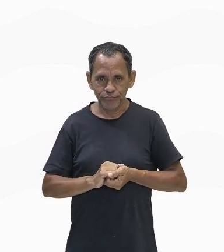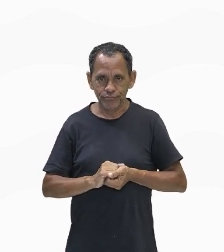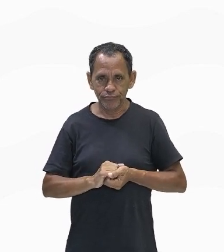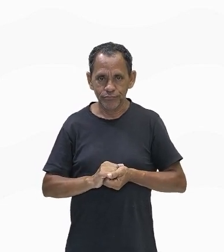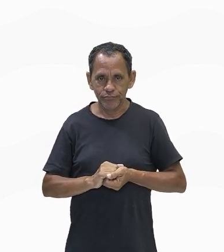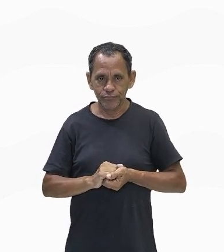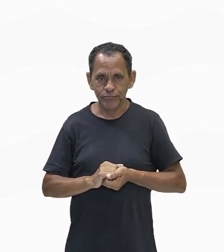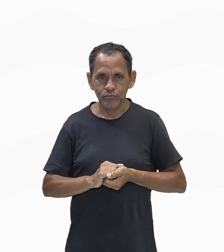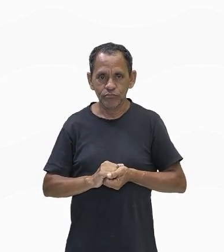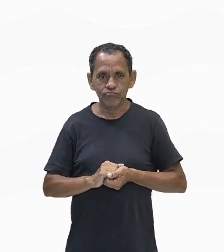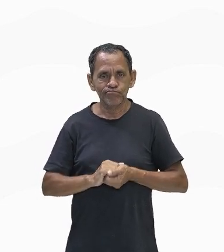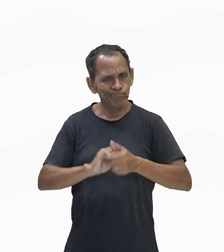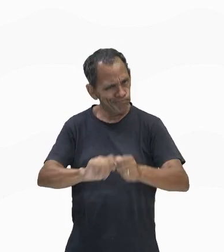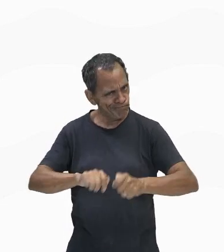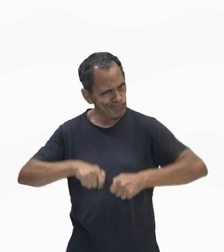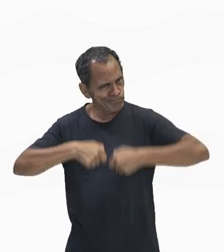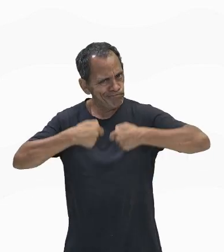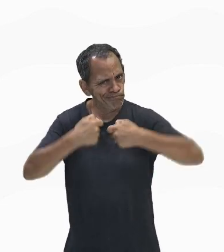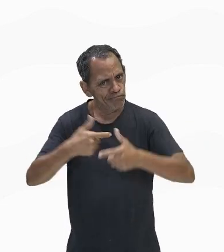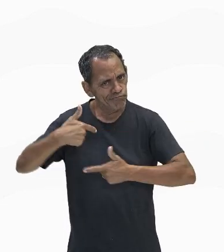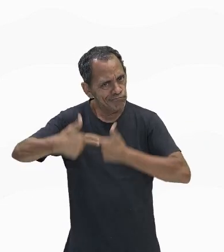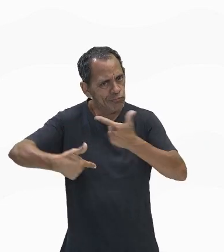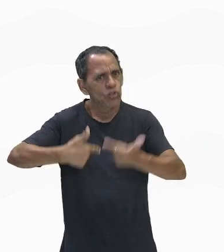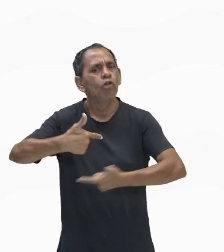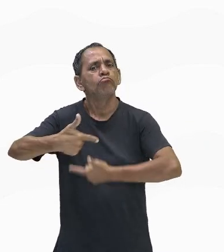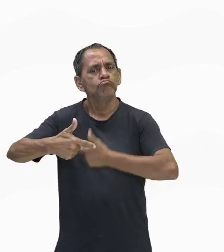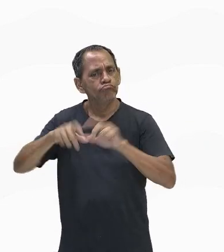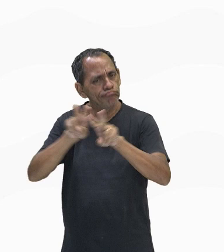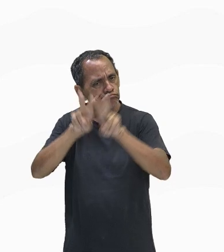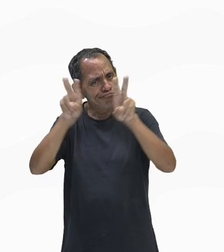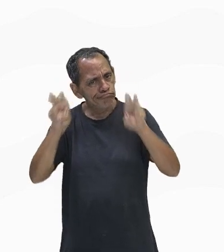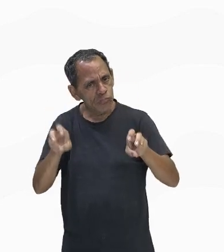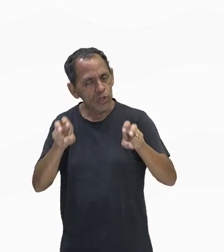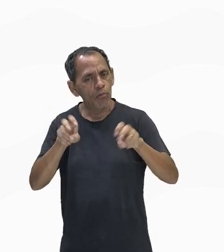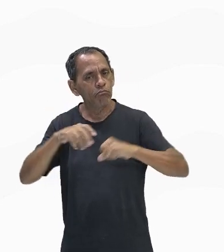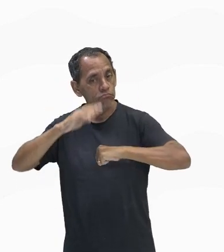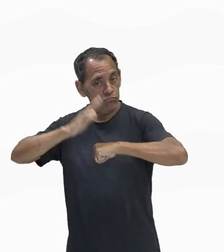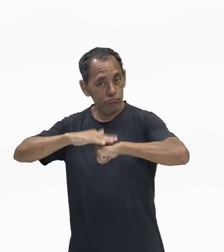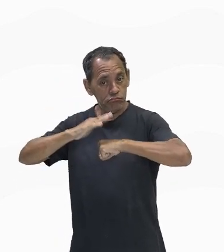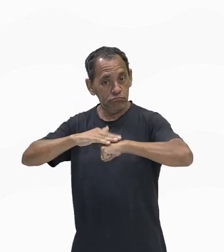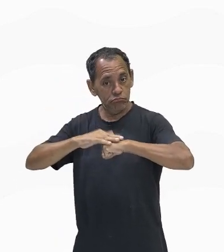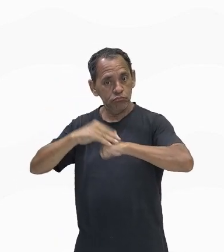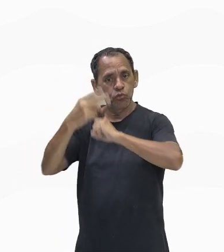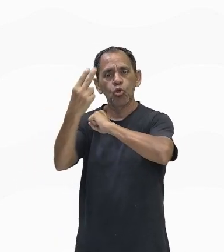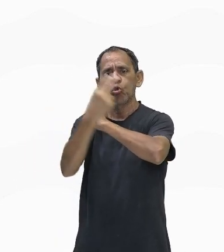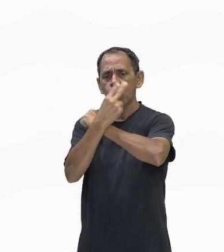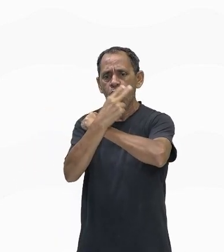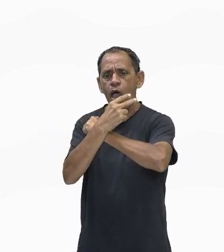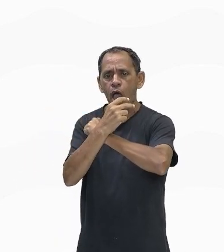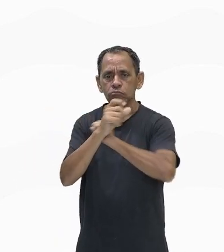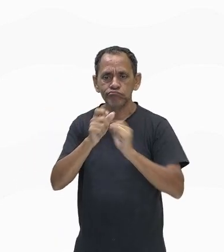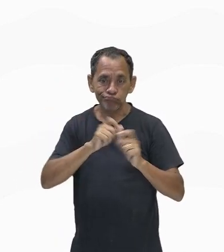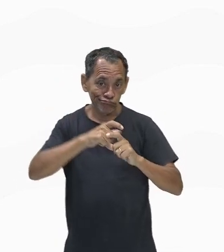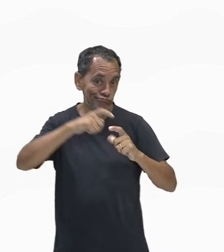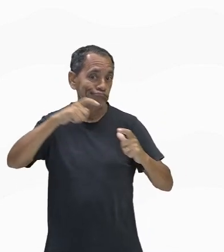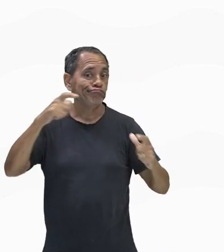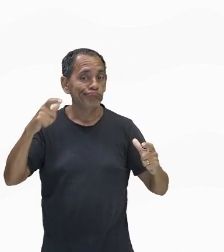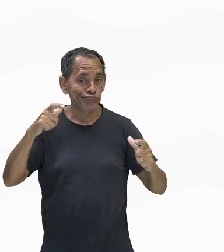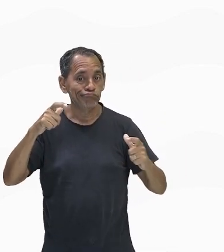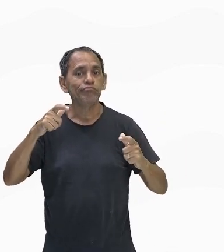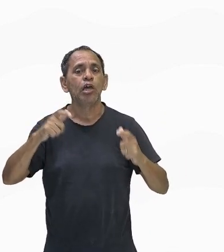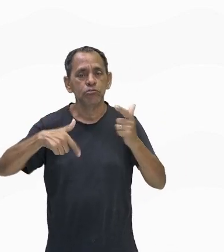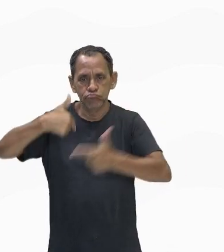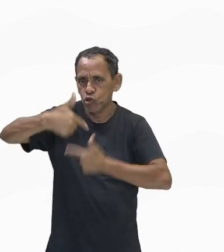me empenhar em trabalhar isso? Então, o autocuidado, ele aumenta a nossa produtividade e a nossa energia, a